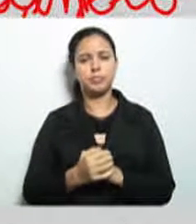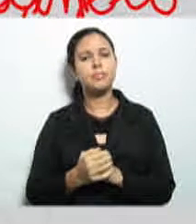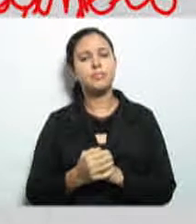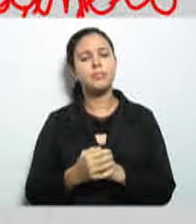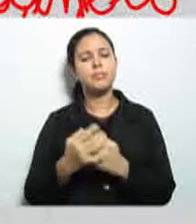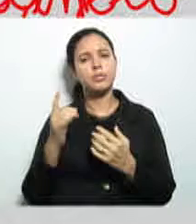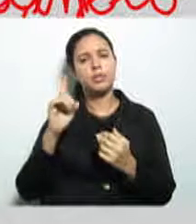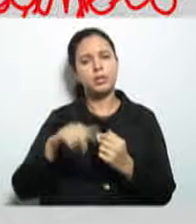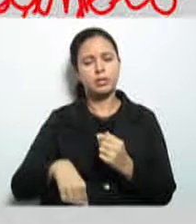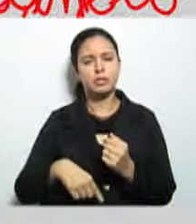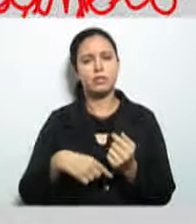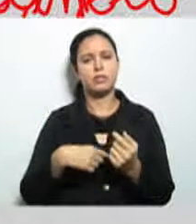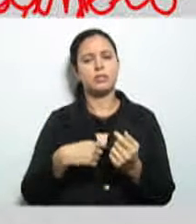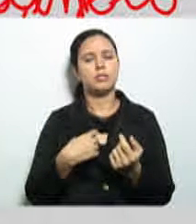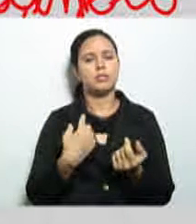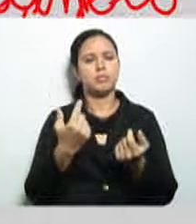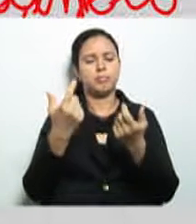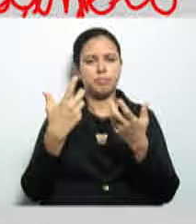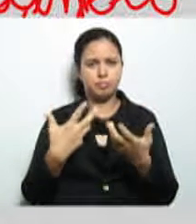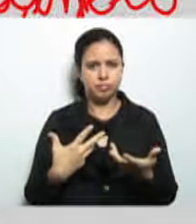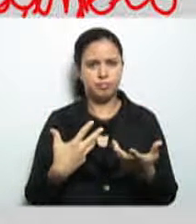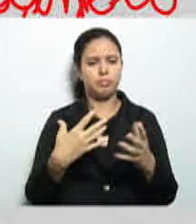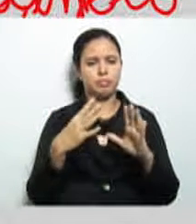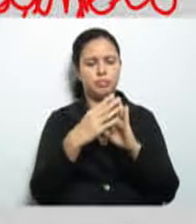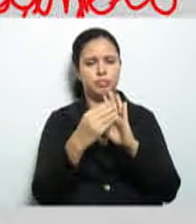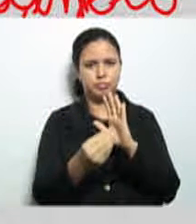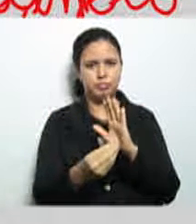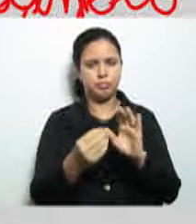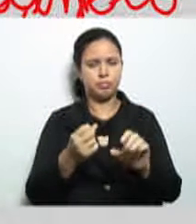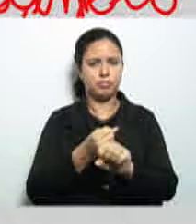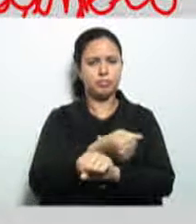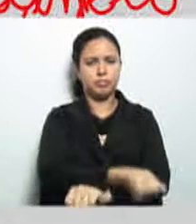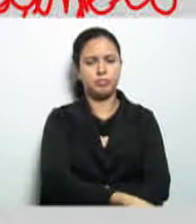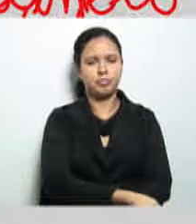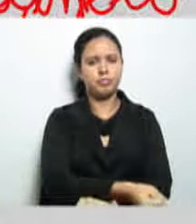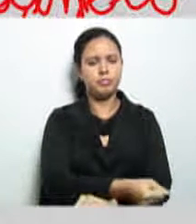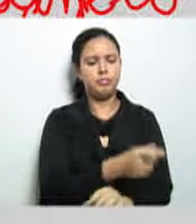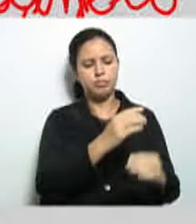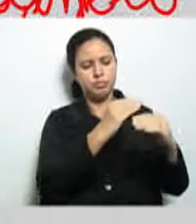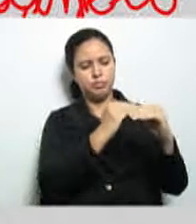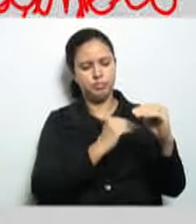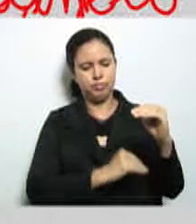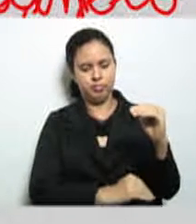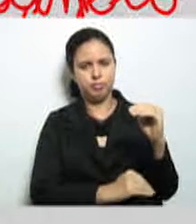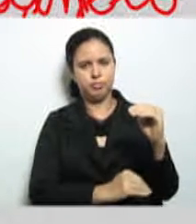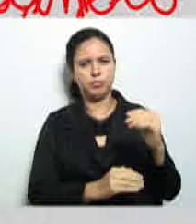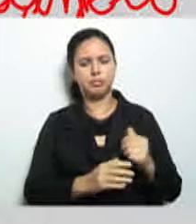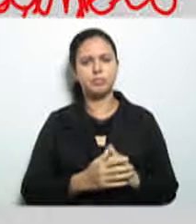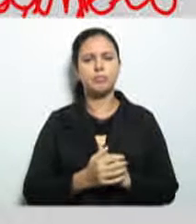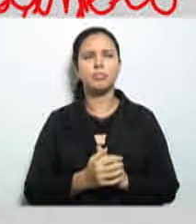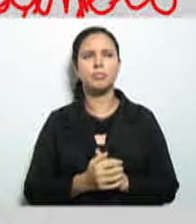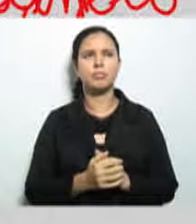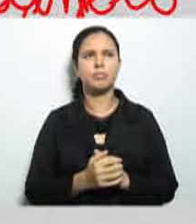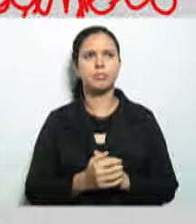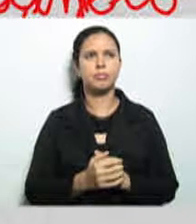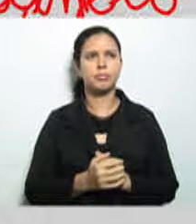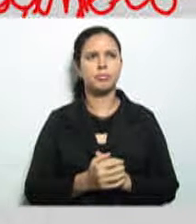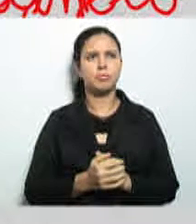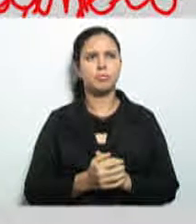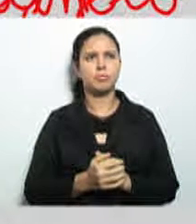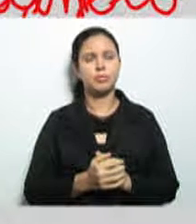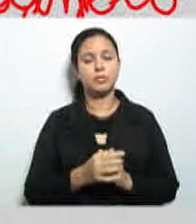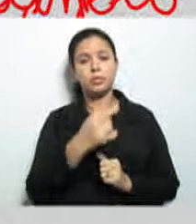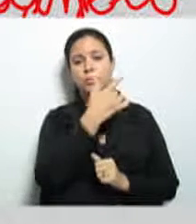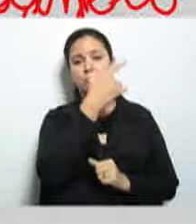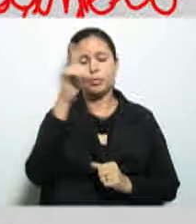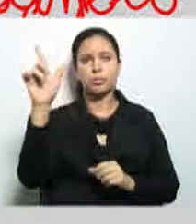se justificava o modelo escravista, porque o escravo era inferior ao senhor. Outras características que a